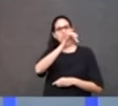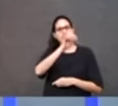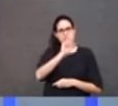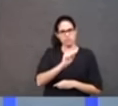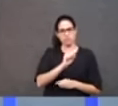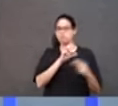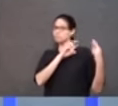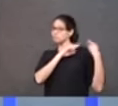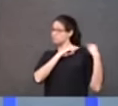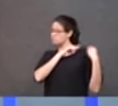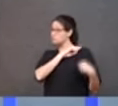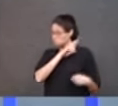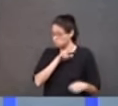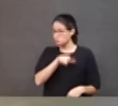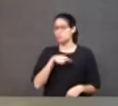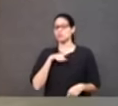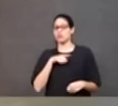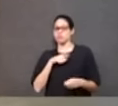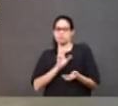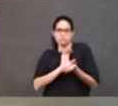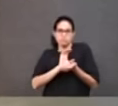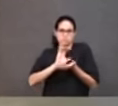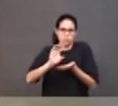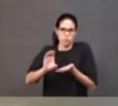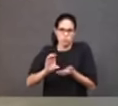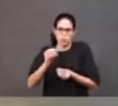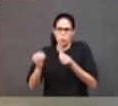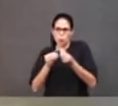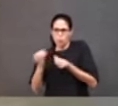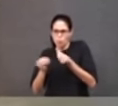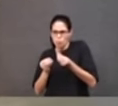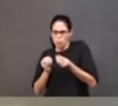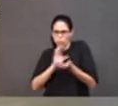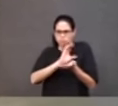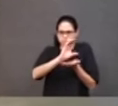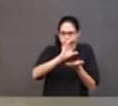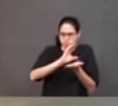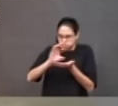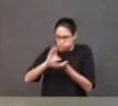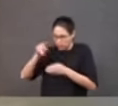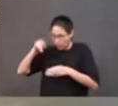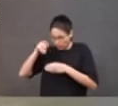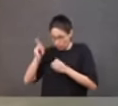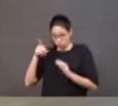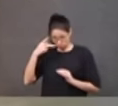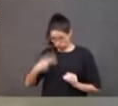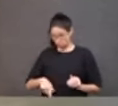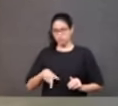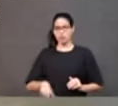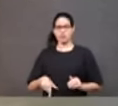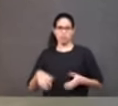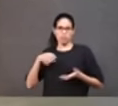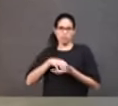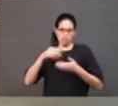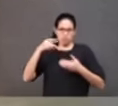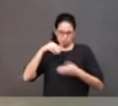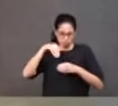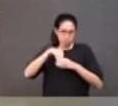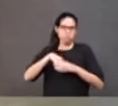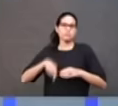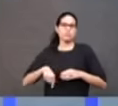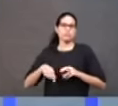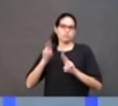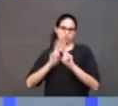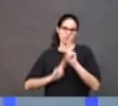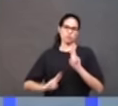universidade, para a distribuição de recursos internos na nossa própria instituição para as unidades acadêmicas.